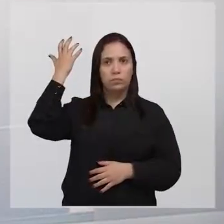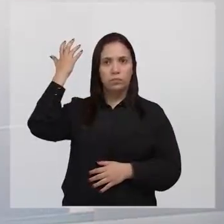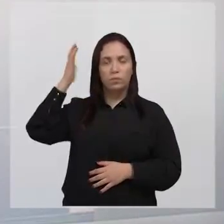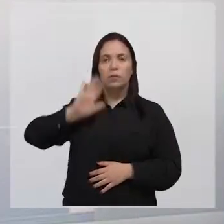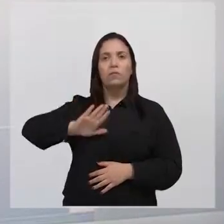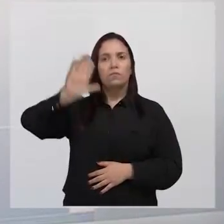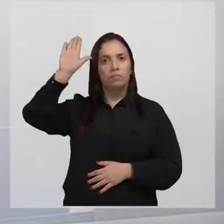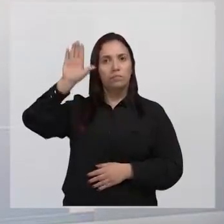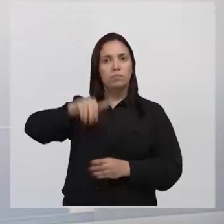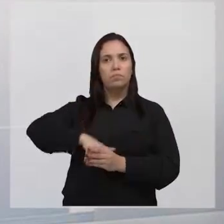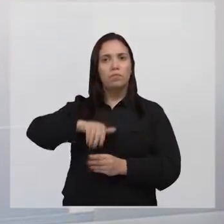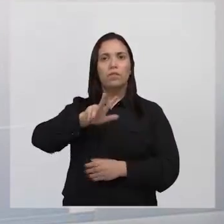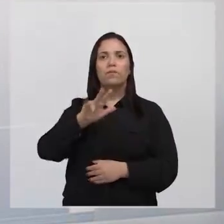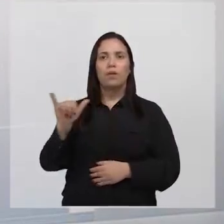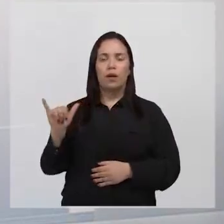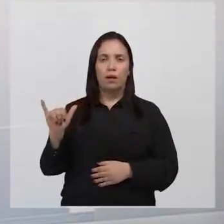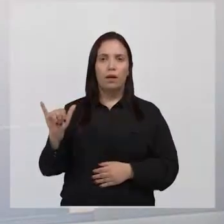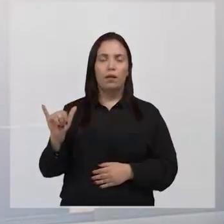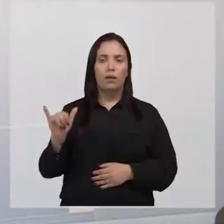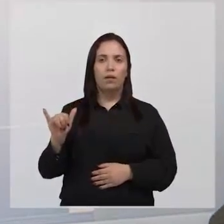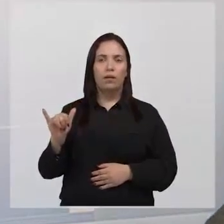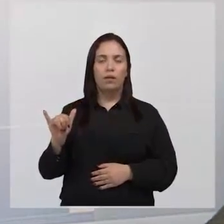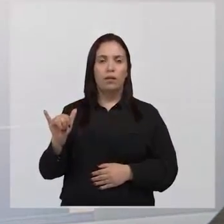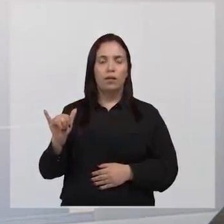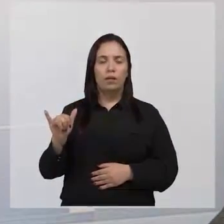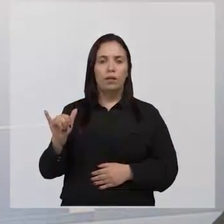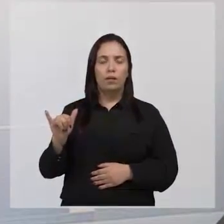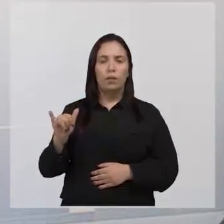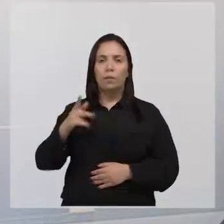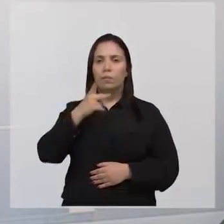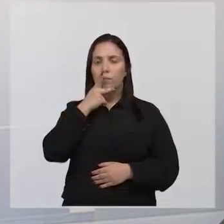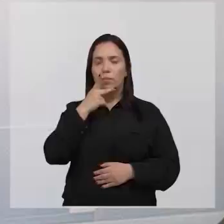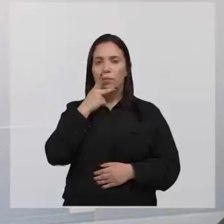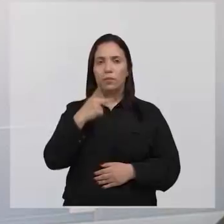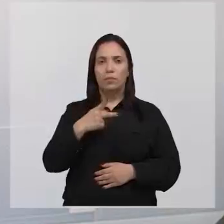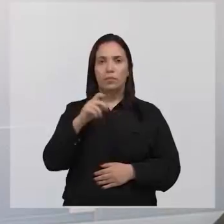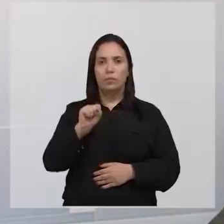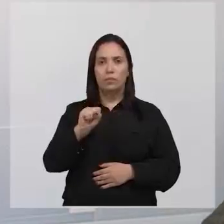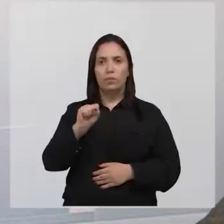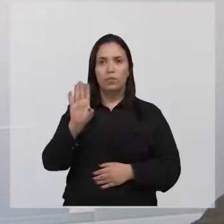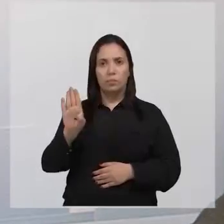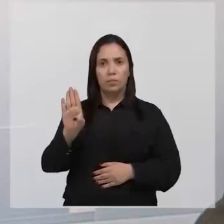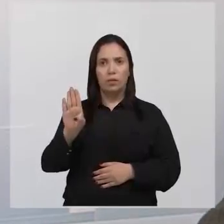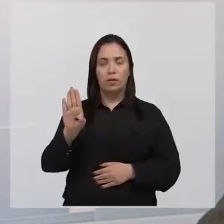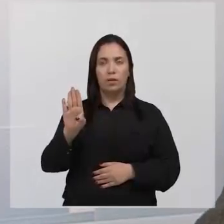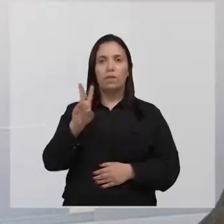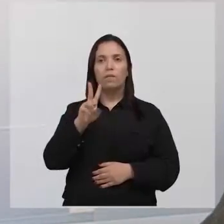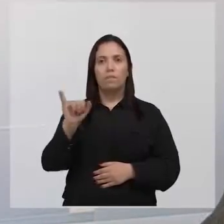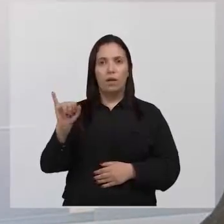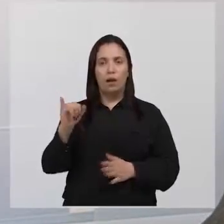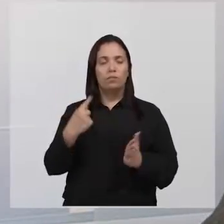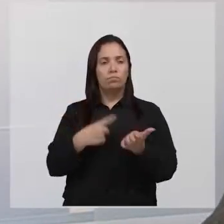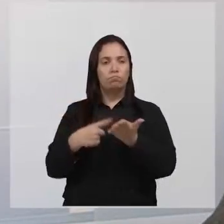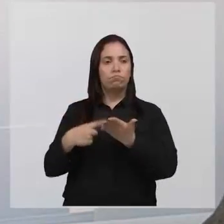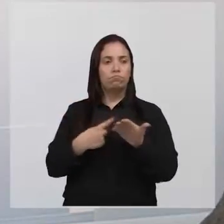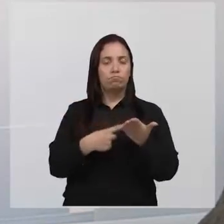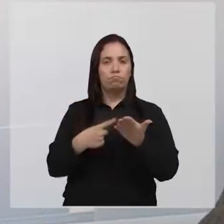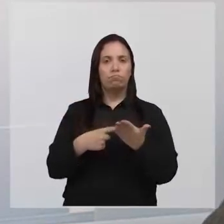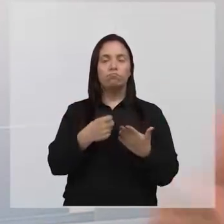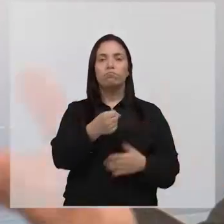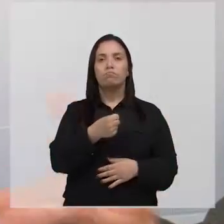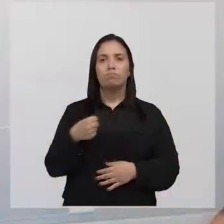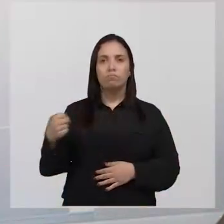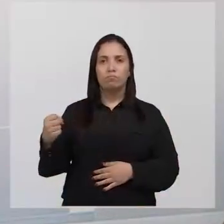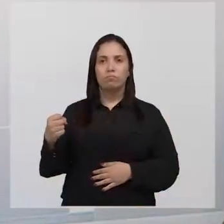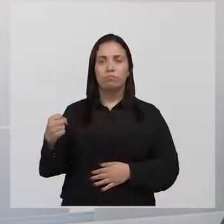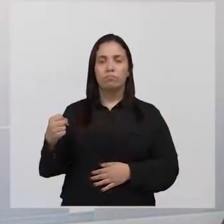candidato, o Partido Socialista Brasileiro vai indicá-lo, já há um consenso interno praticamente fechado. Nós